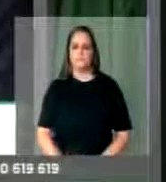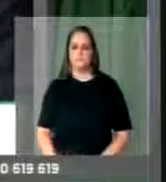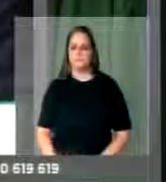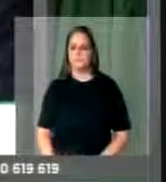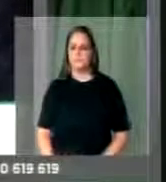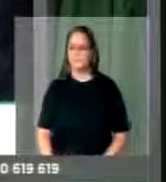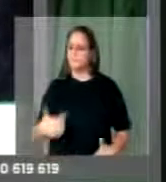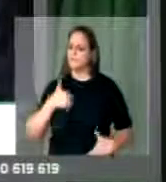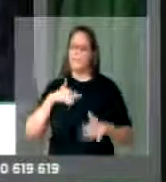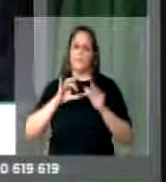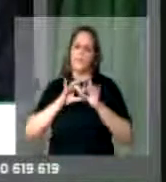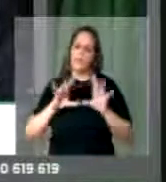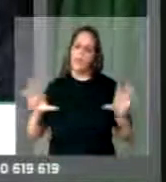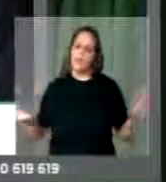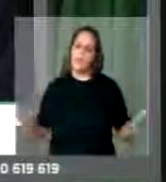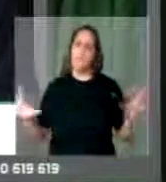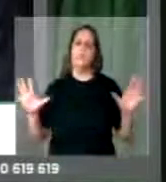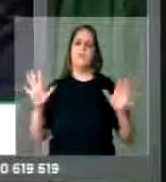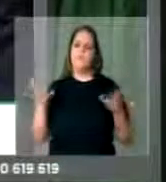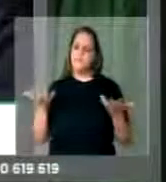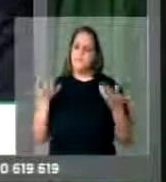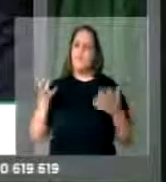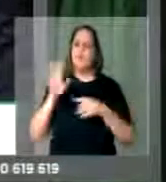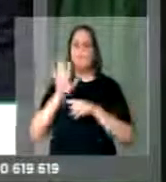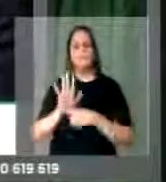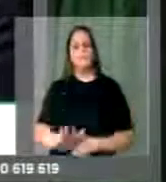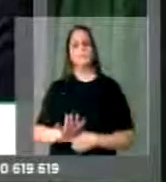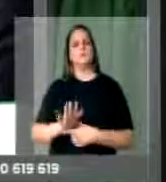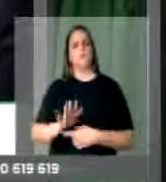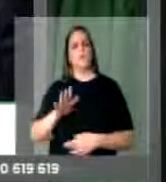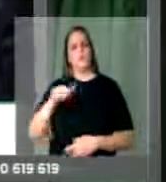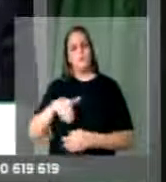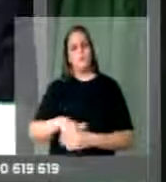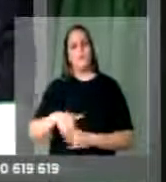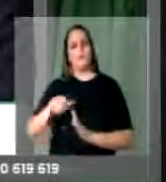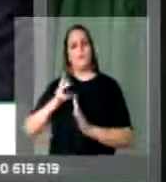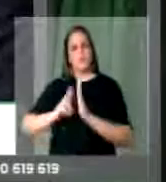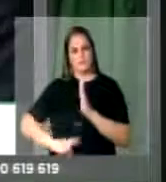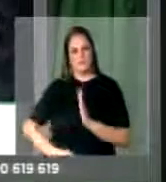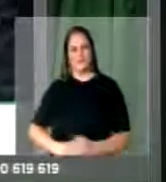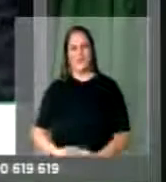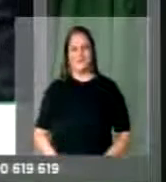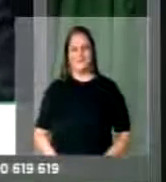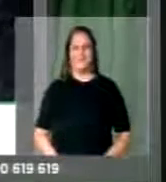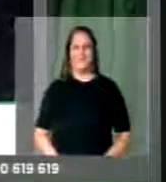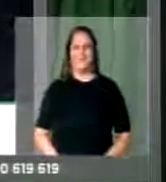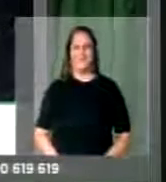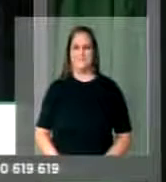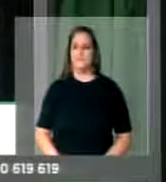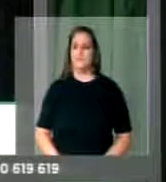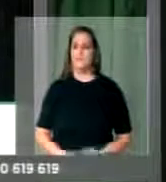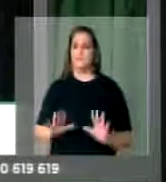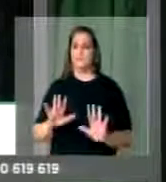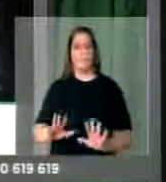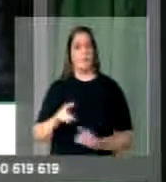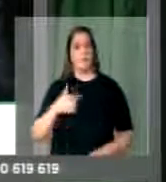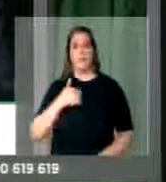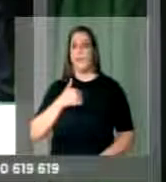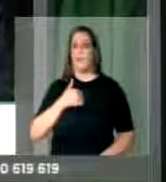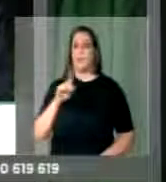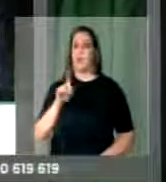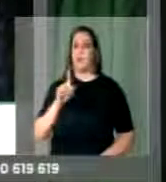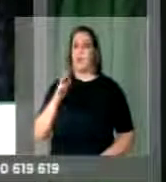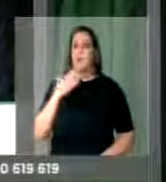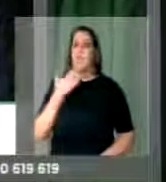aqui à disposição para contribuir e votar o relatório, mas não contará com meu voto